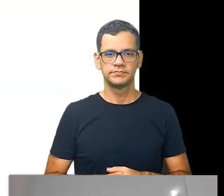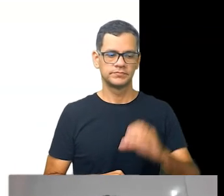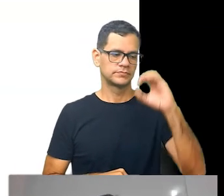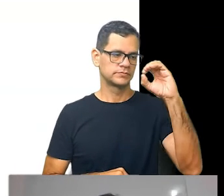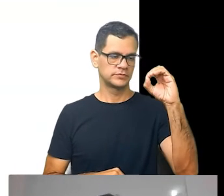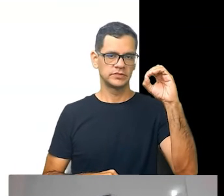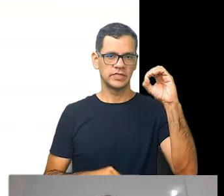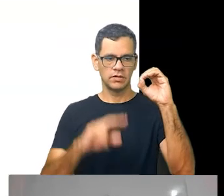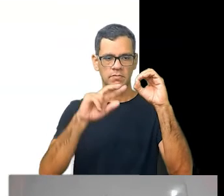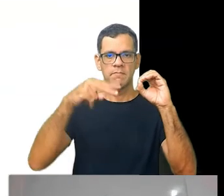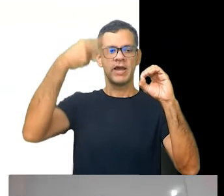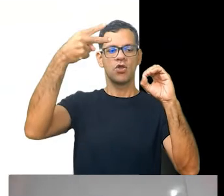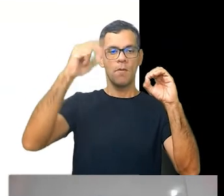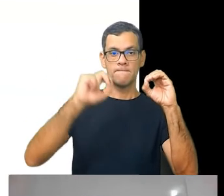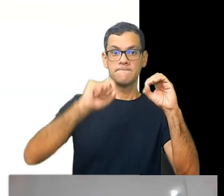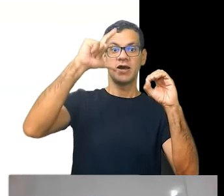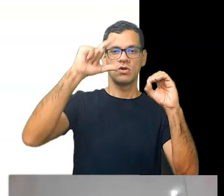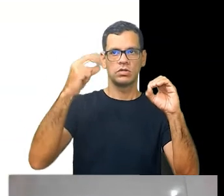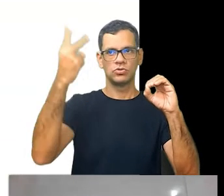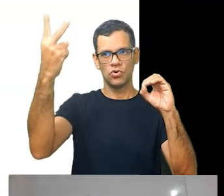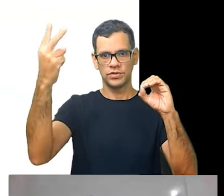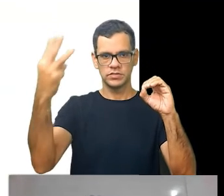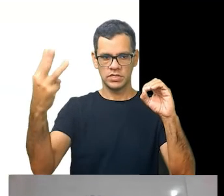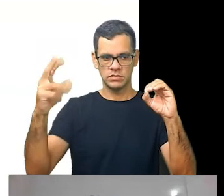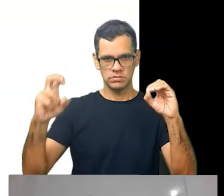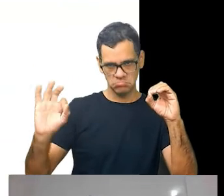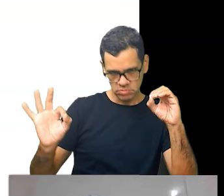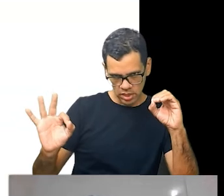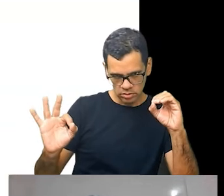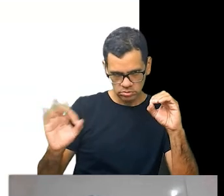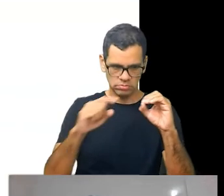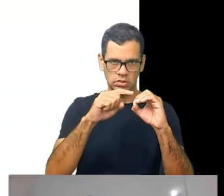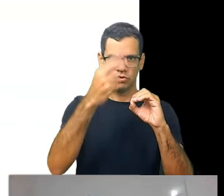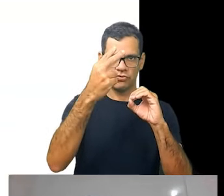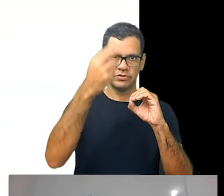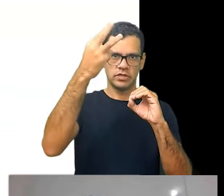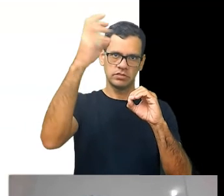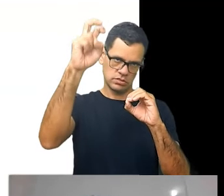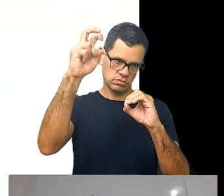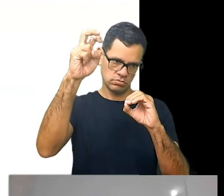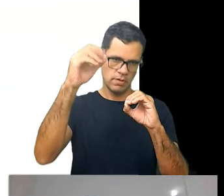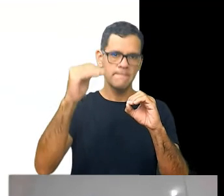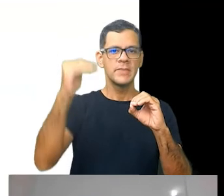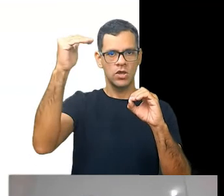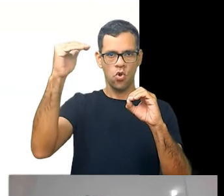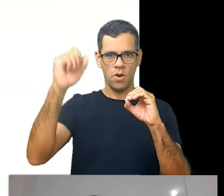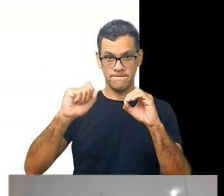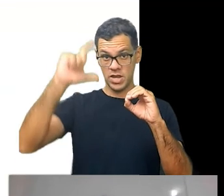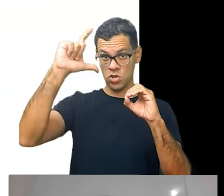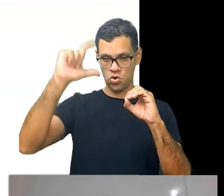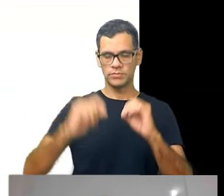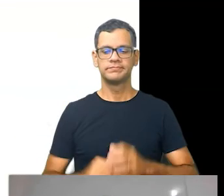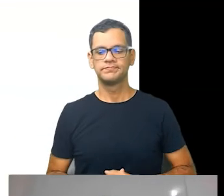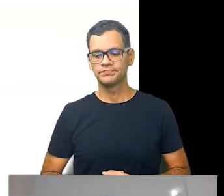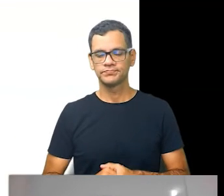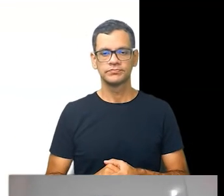É mais fácil dizer isso, né? Então, maior que o 0 seria o 2, o 3 e o 5.